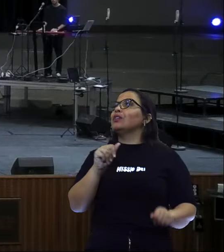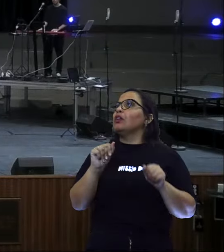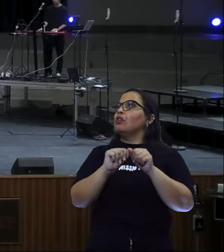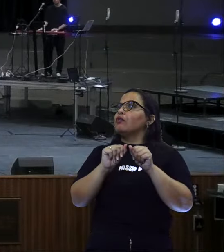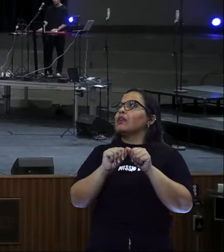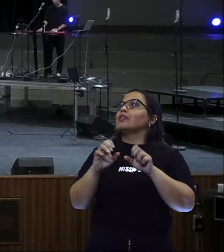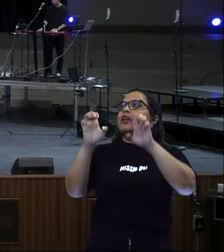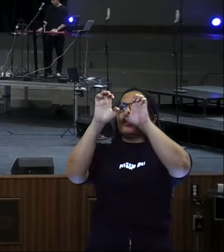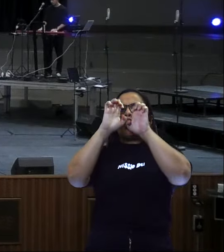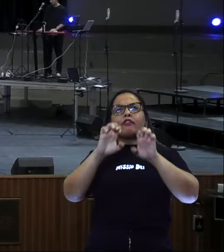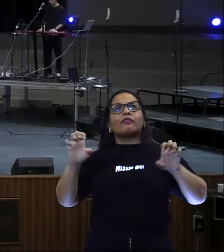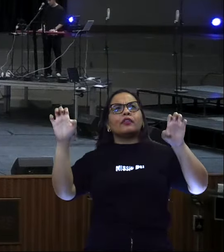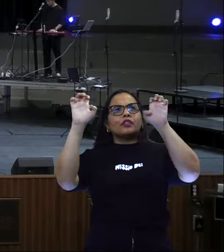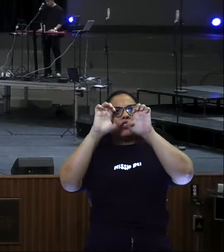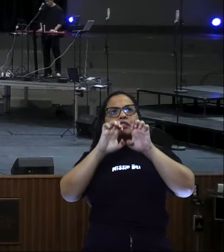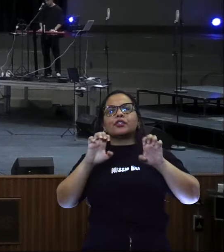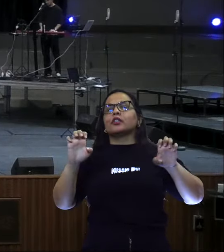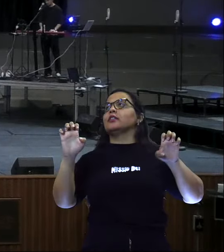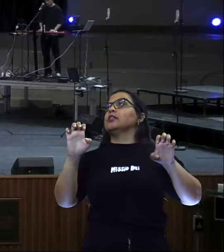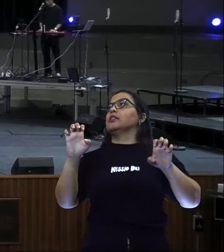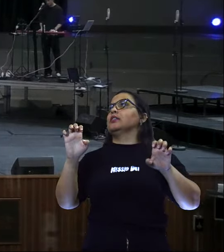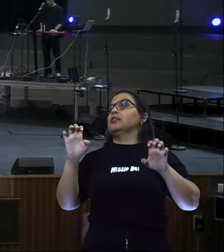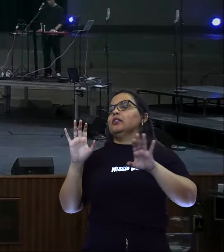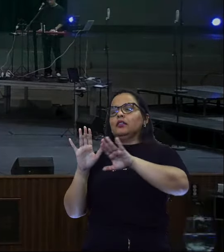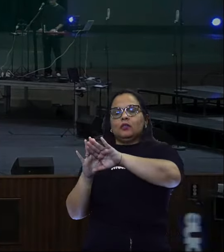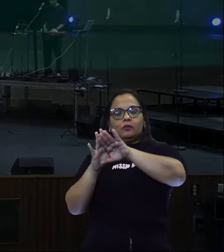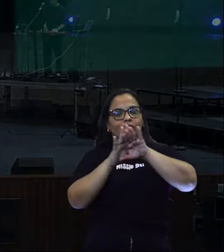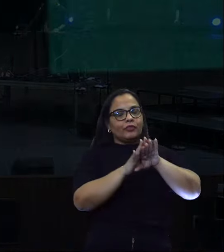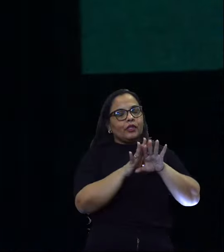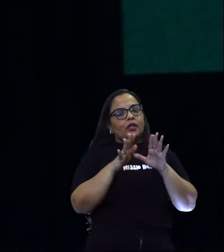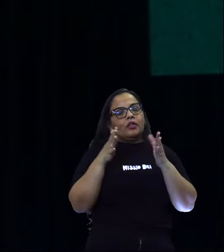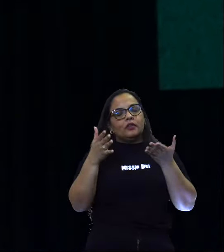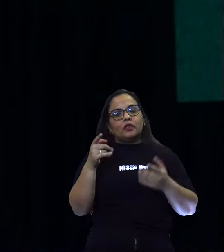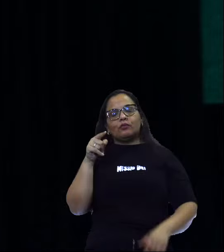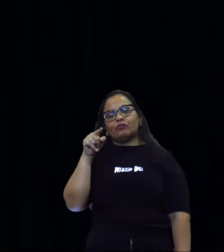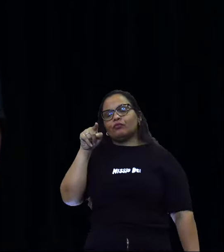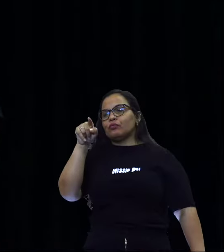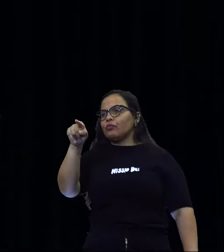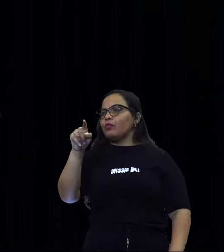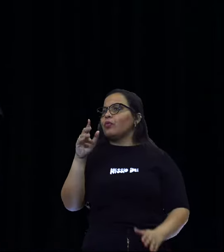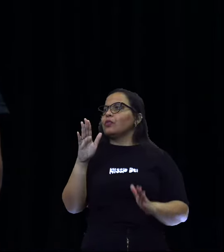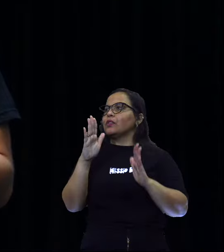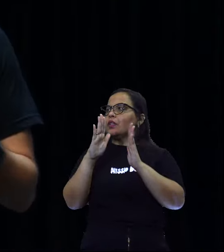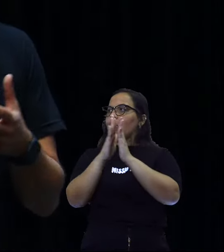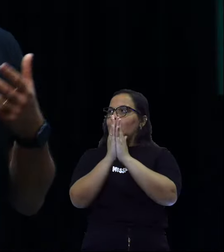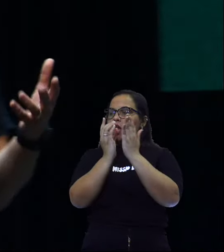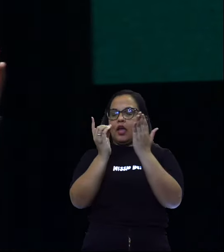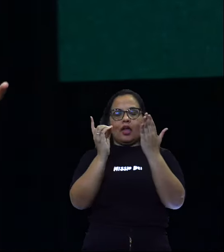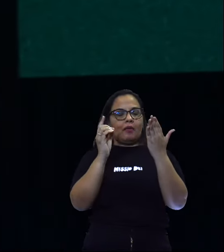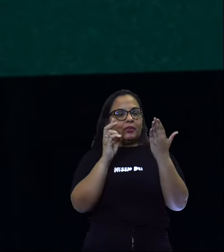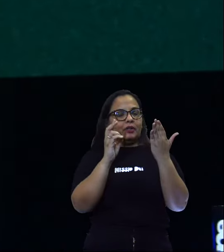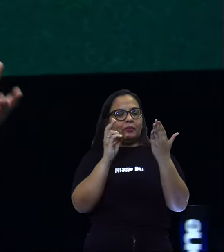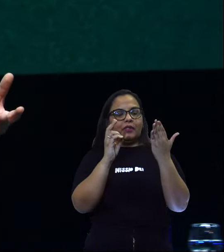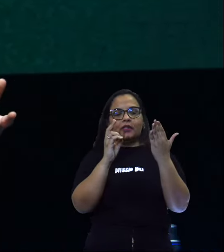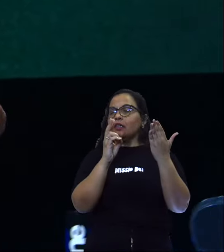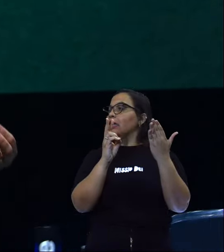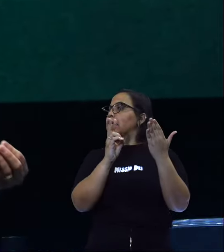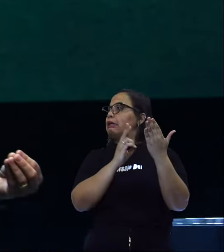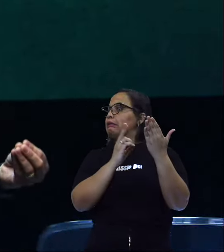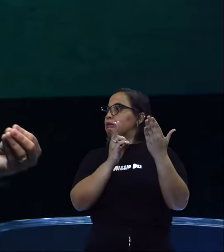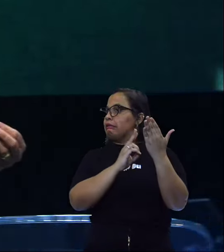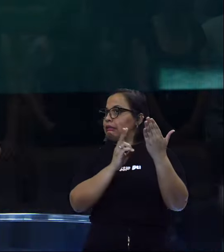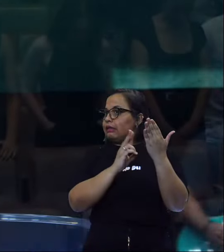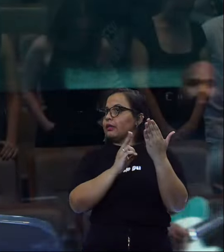Feche seus olhos, e se durante essa mensagem, você ouvindo talvez algumas dessas histórias, nunca leu a palavra de Deus dessa